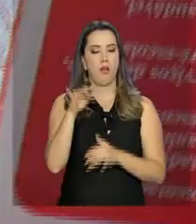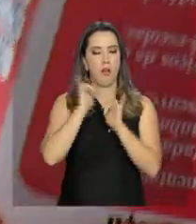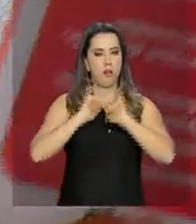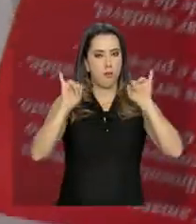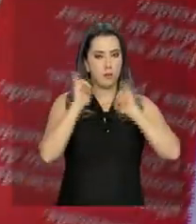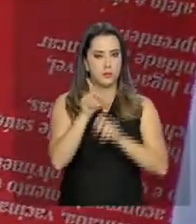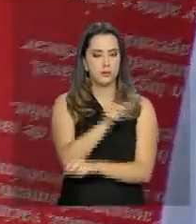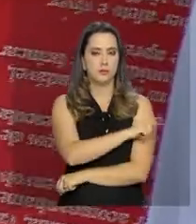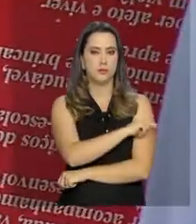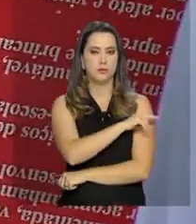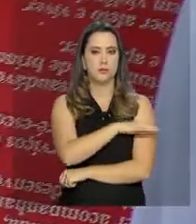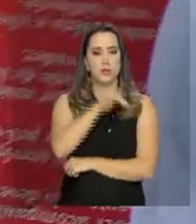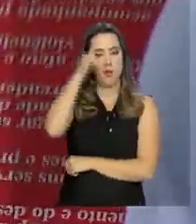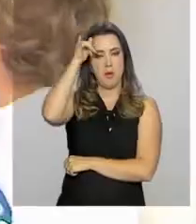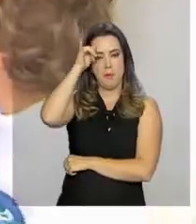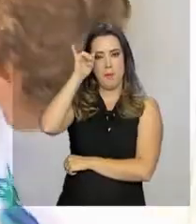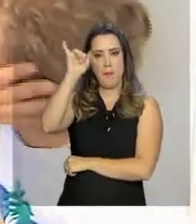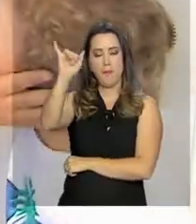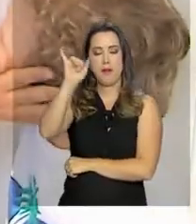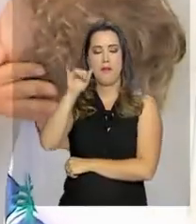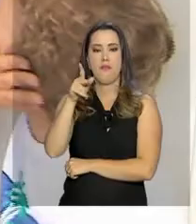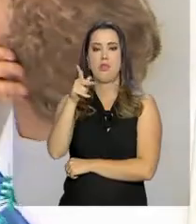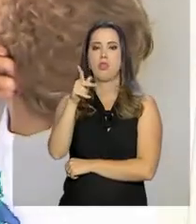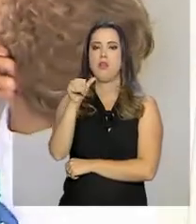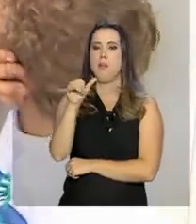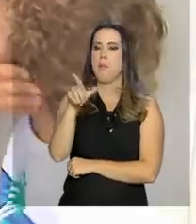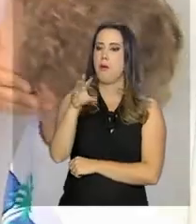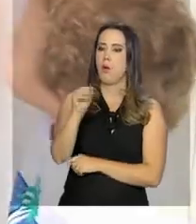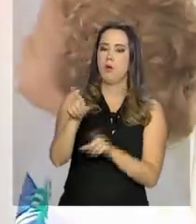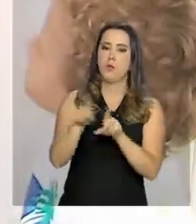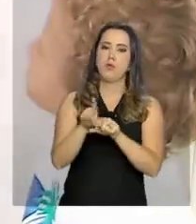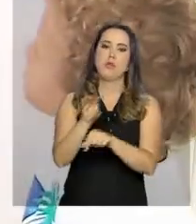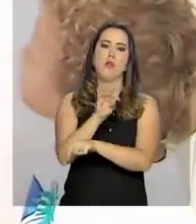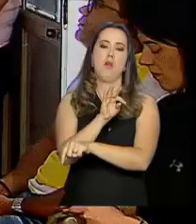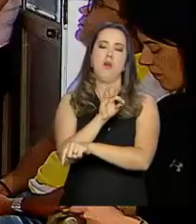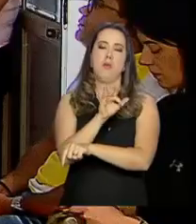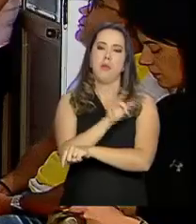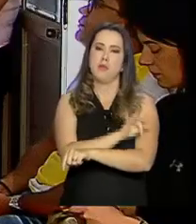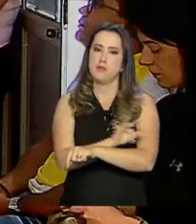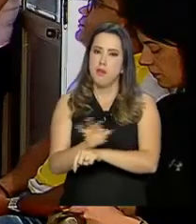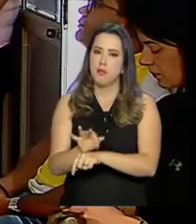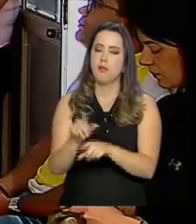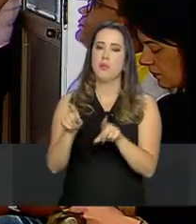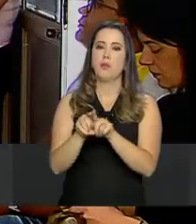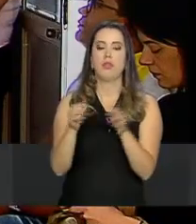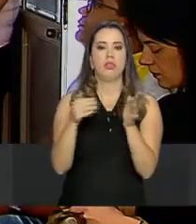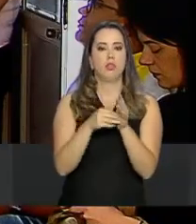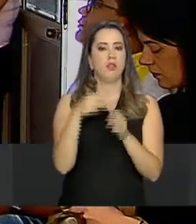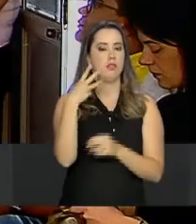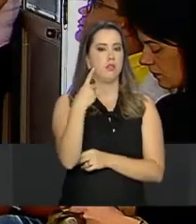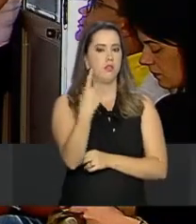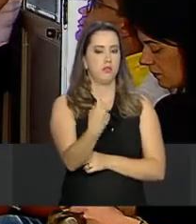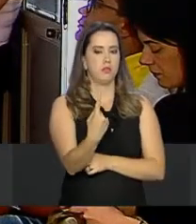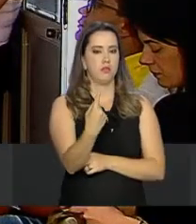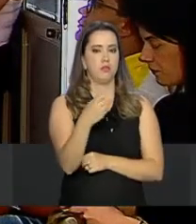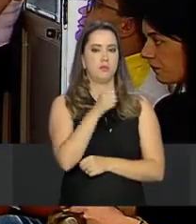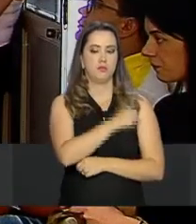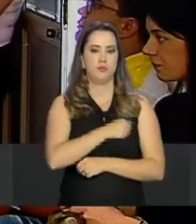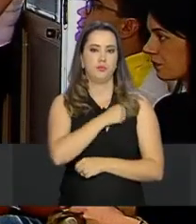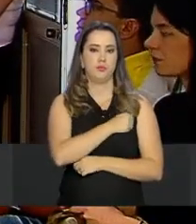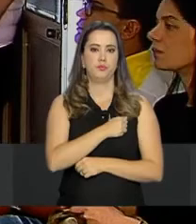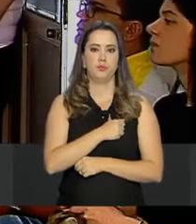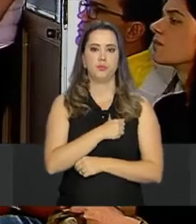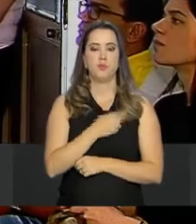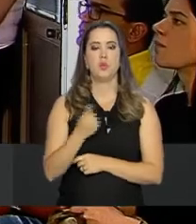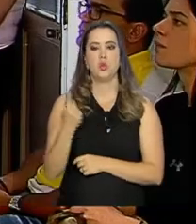de vacinação contra poliomielite e sarampo vai até 31 de agosto todas as crianças com idade entre um a menos